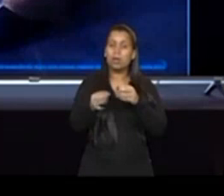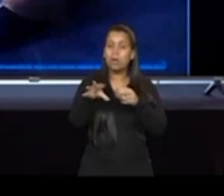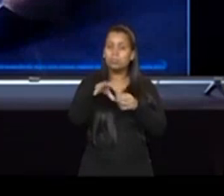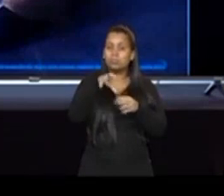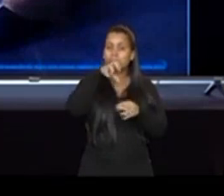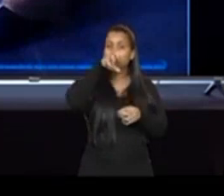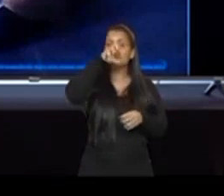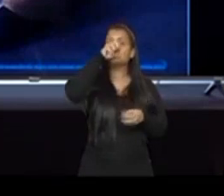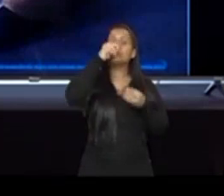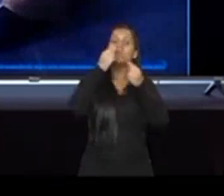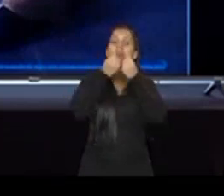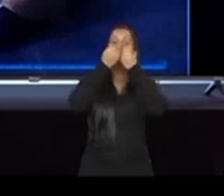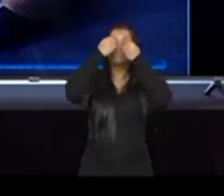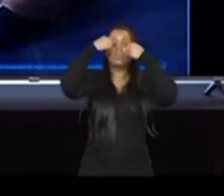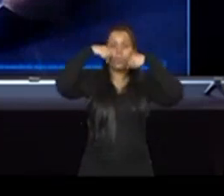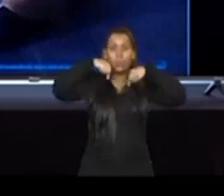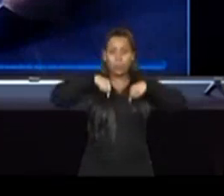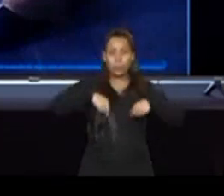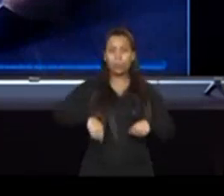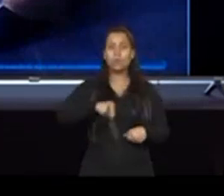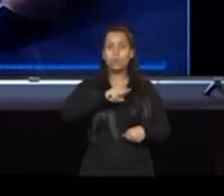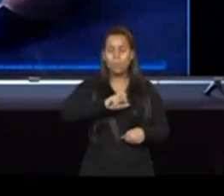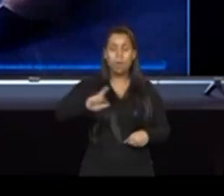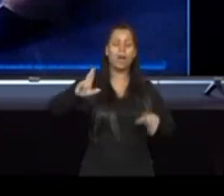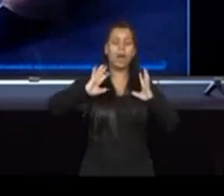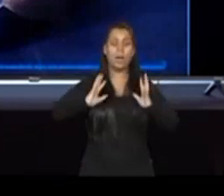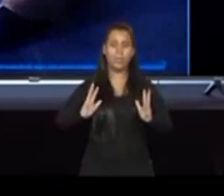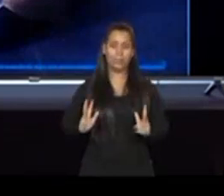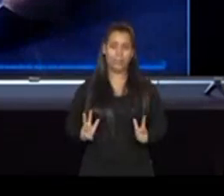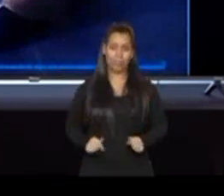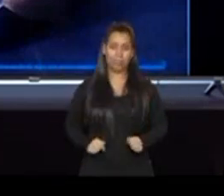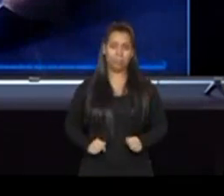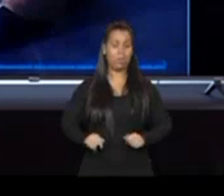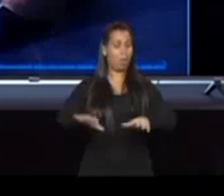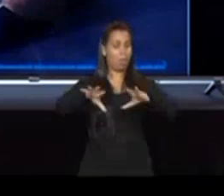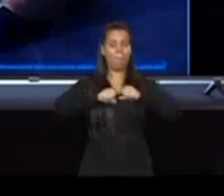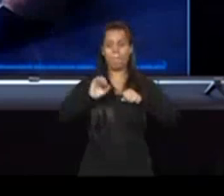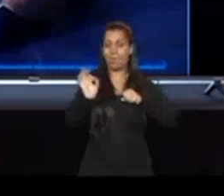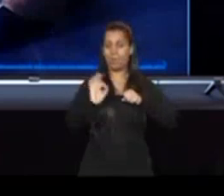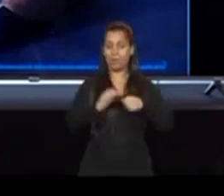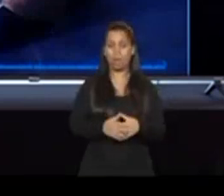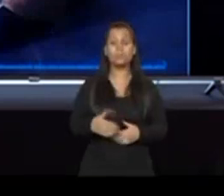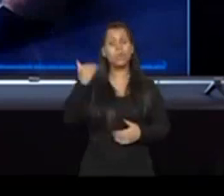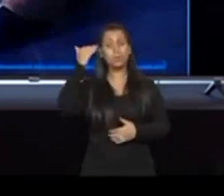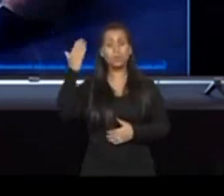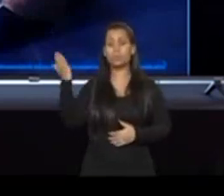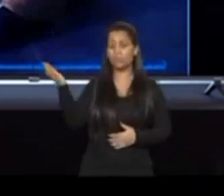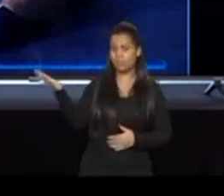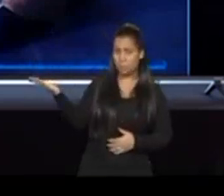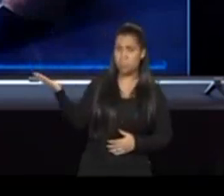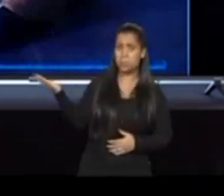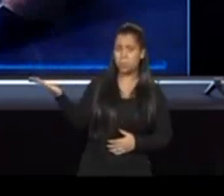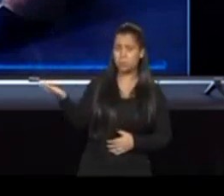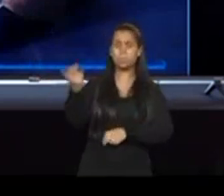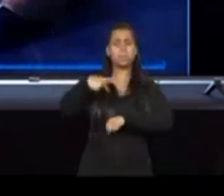na máscara e ir para as vias respiratórias, esse ar seria purificado, as pessoas não se contaminariam. Esta máscara ficou muito famosa,